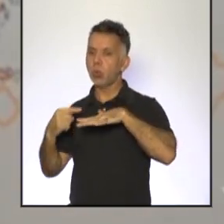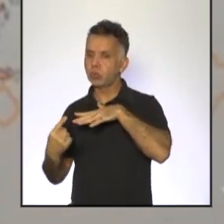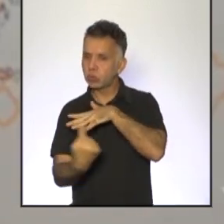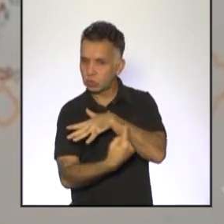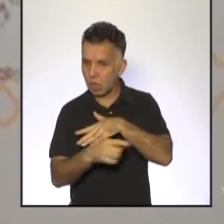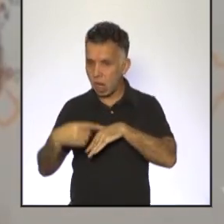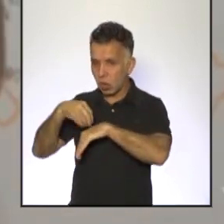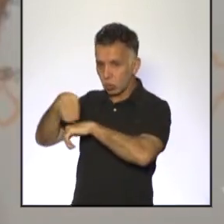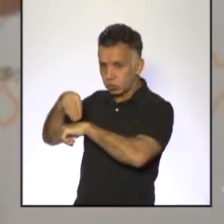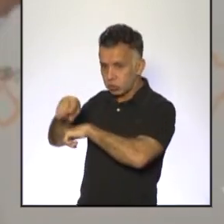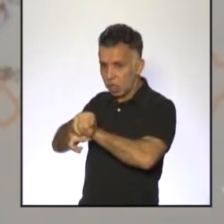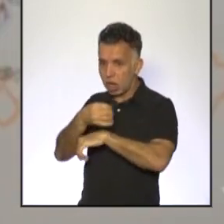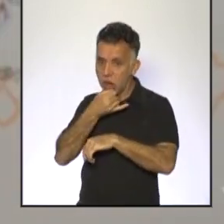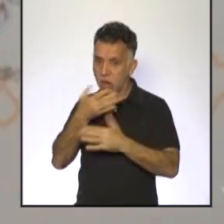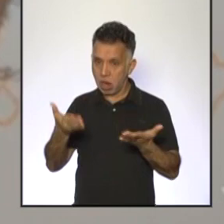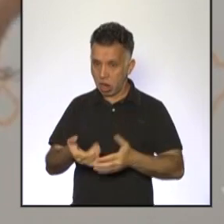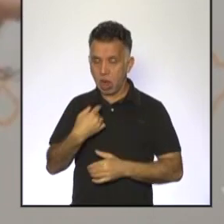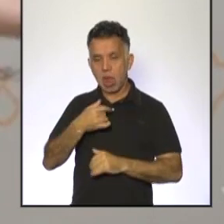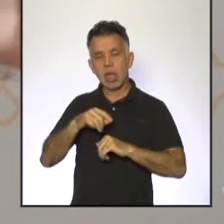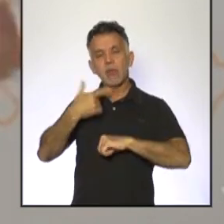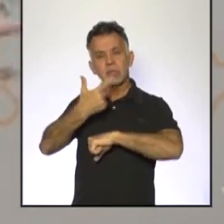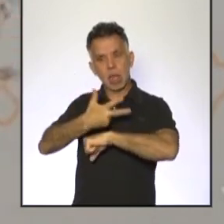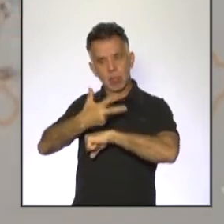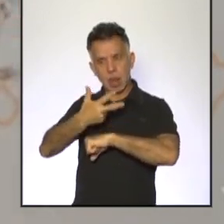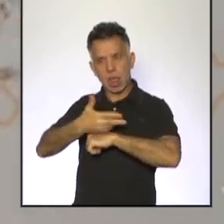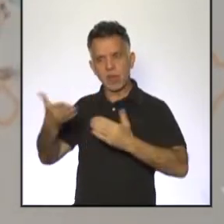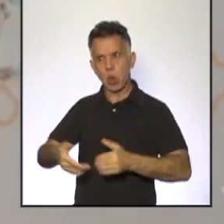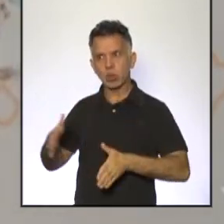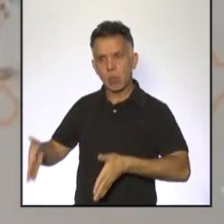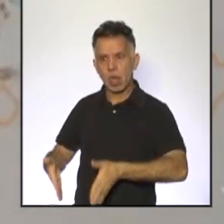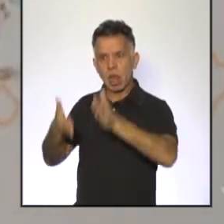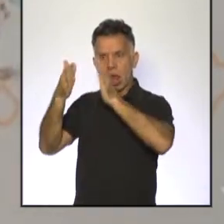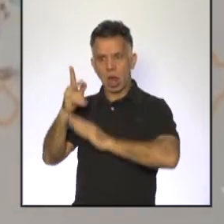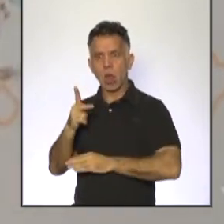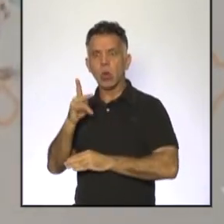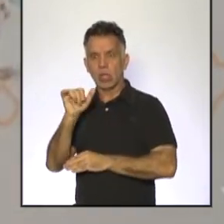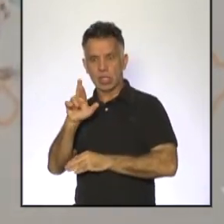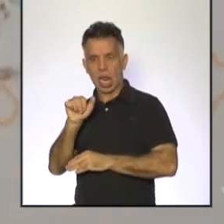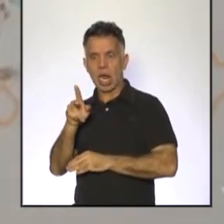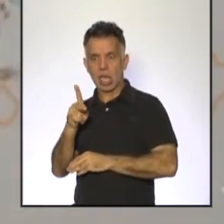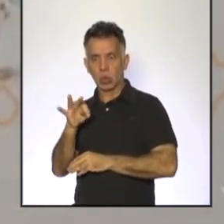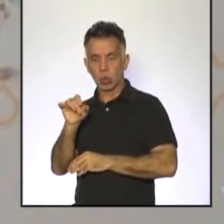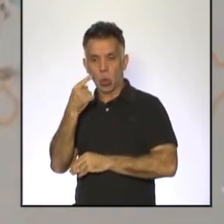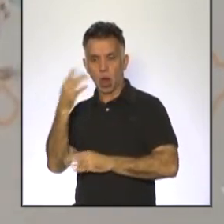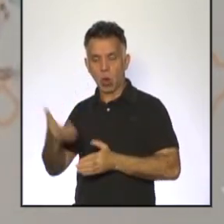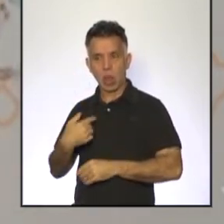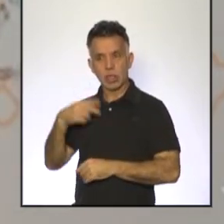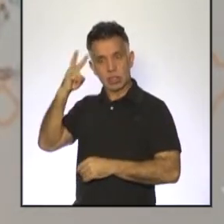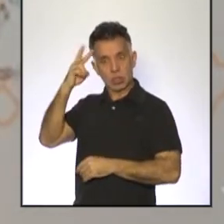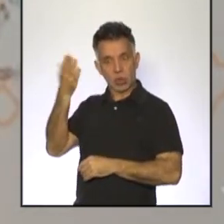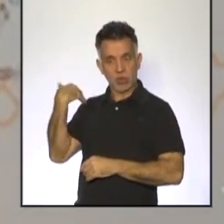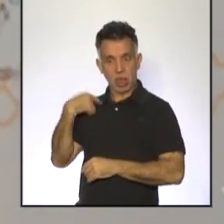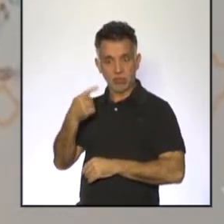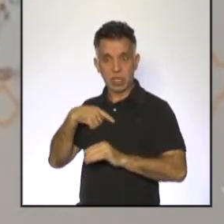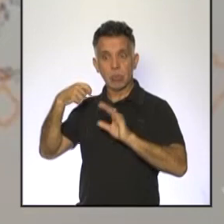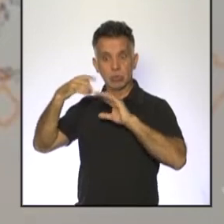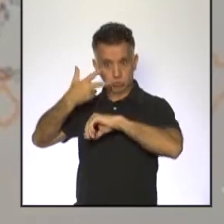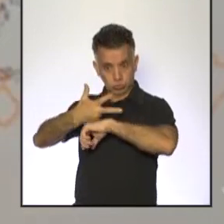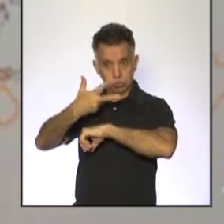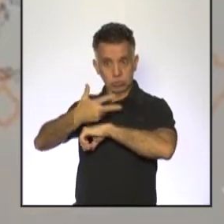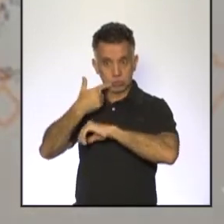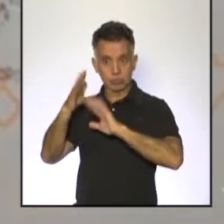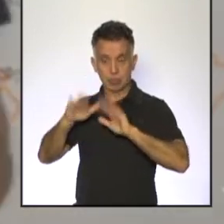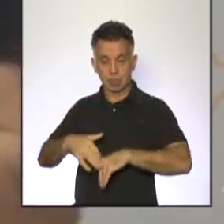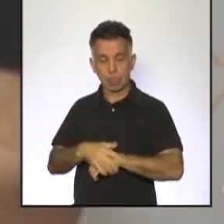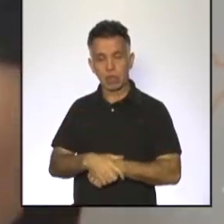isso, beleza? Inclusive, fizemos uma live sobre o Krakatoa agora, nessa semana, foi segunda-feira. E aí, voltando aqui para a gente encerrar